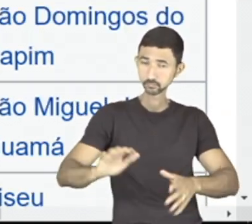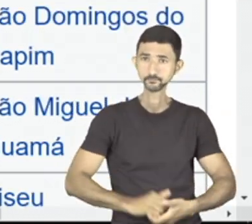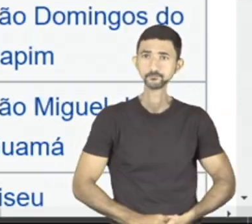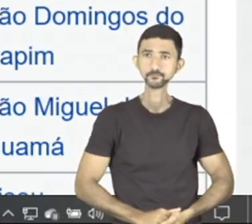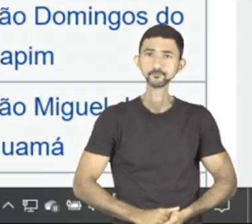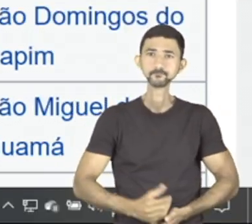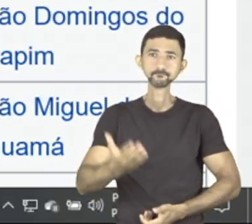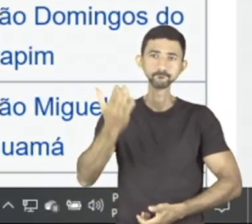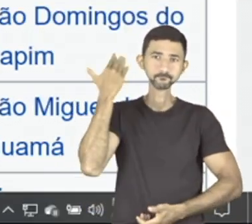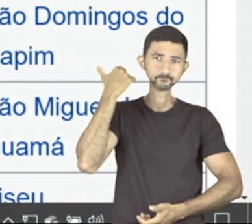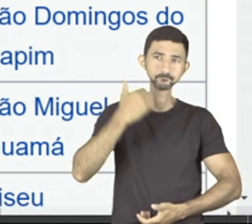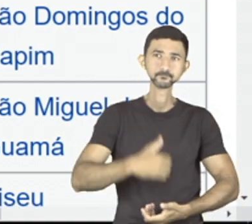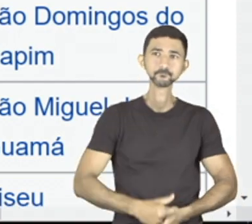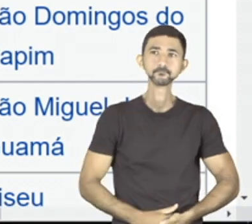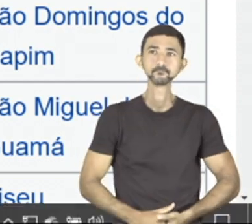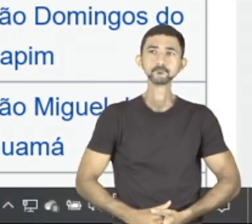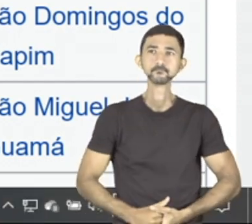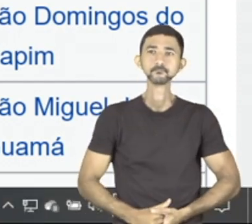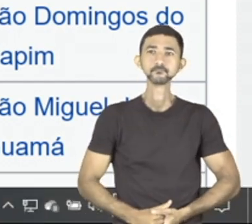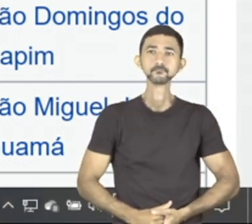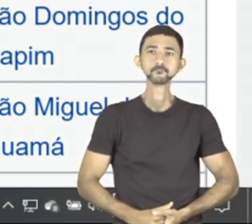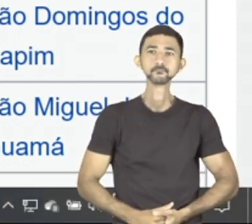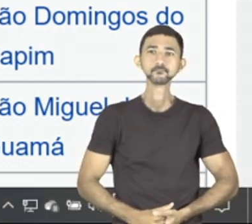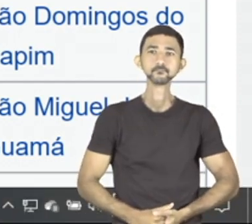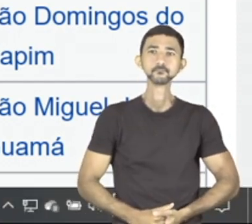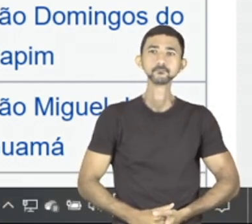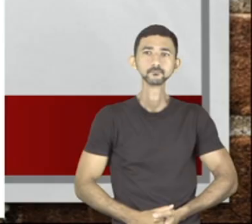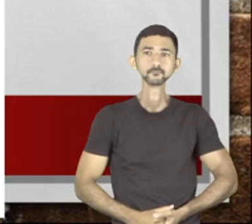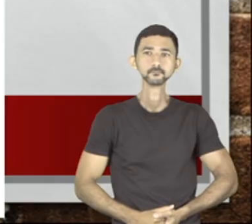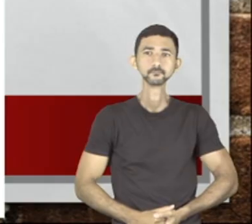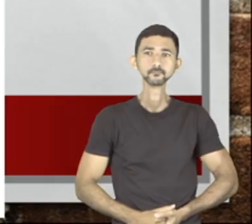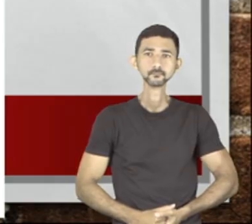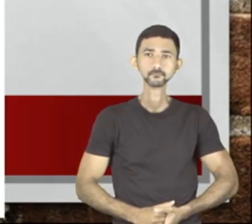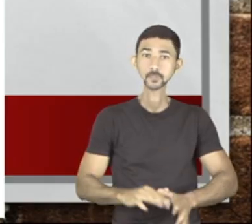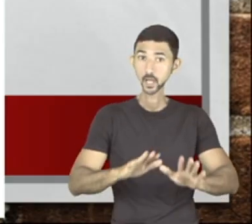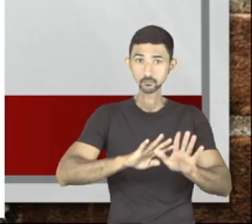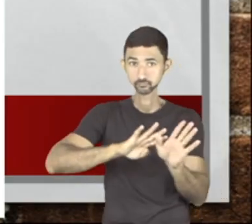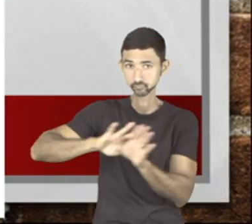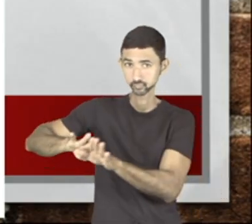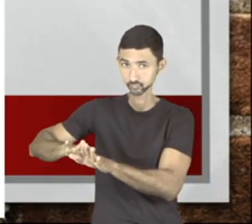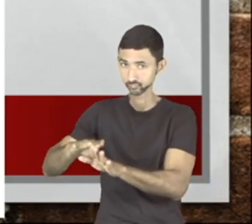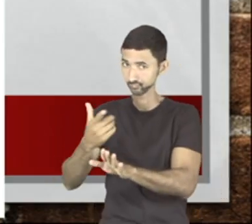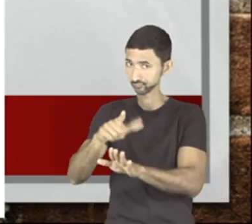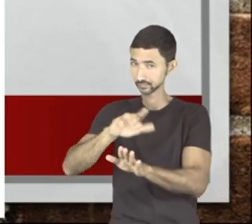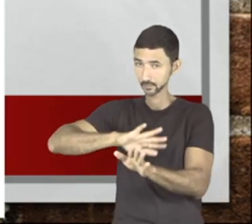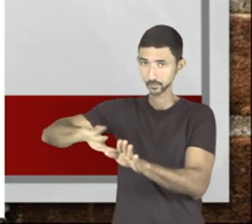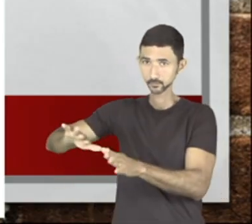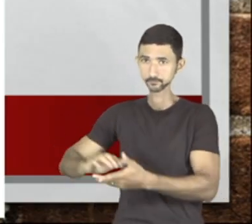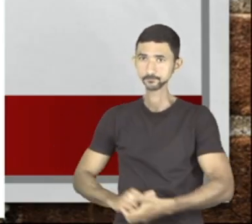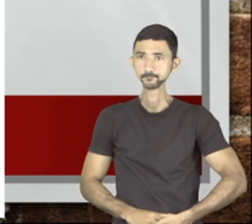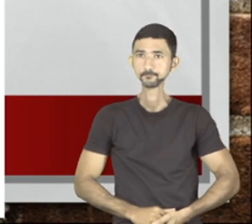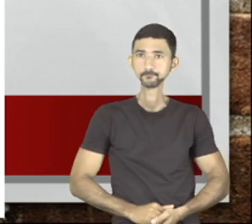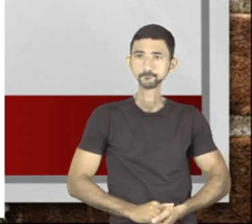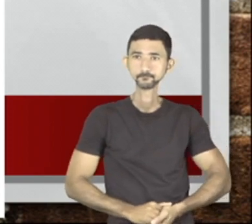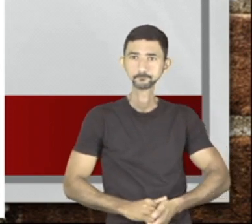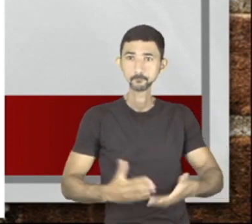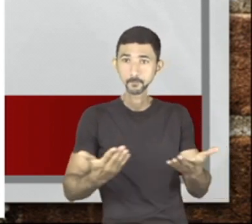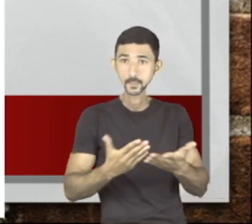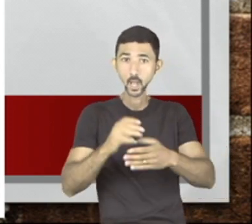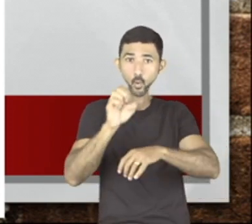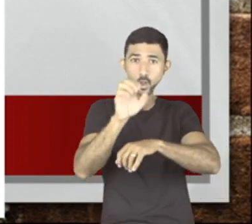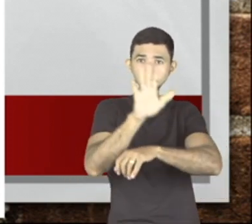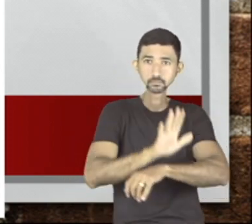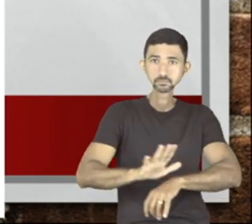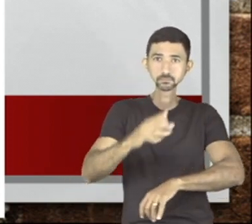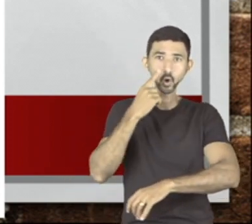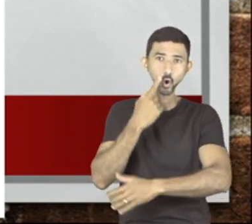Já passou. Vamos voltar aqui para o nosso slide. Isso não serve mais, tá? Ó, as regiões